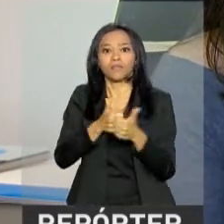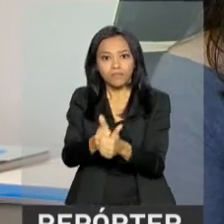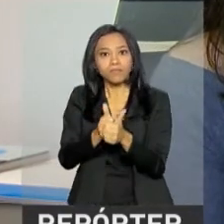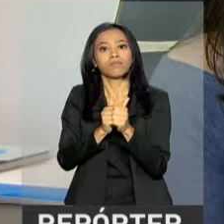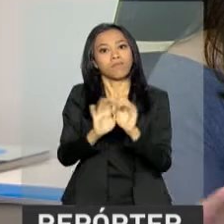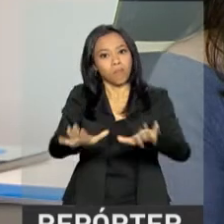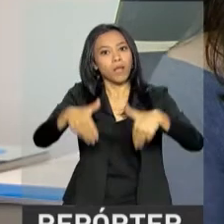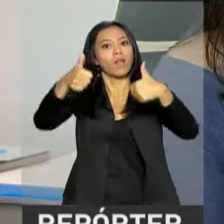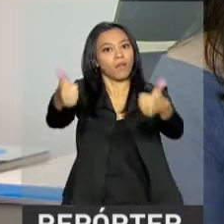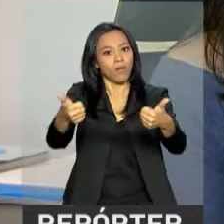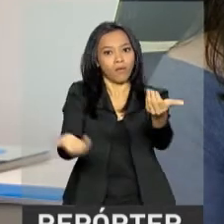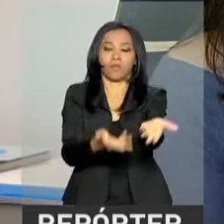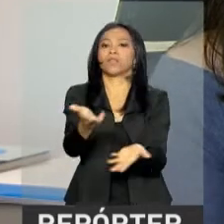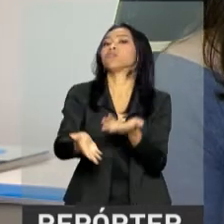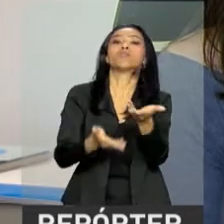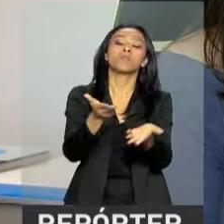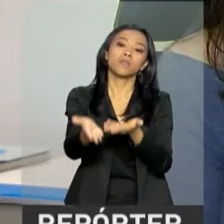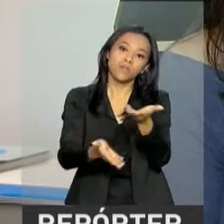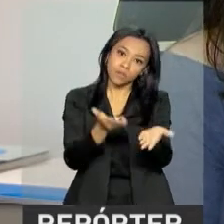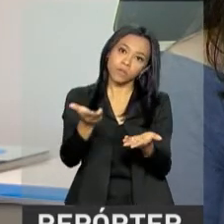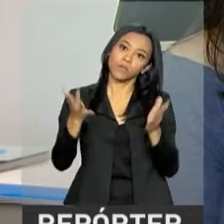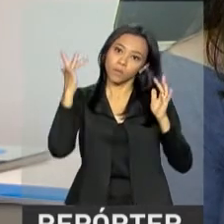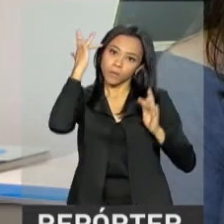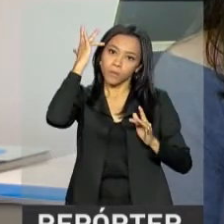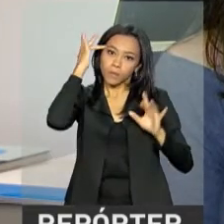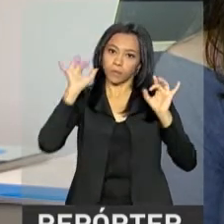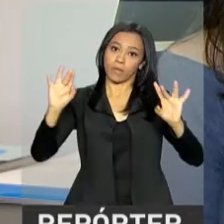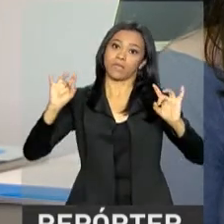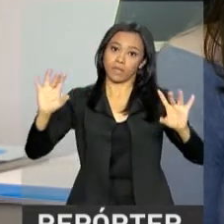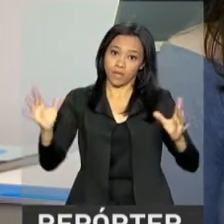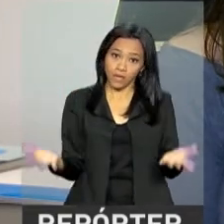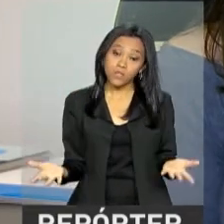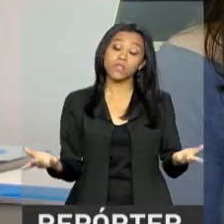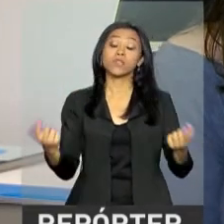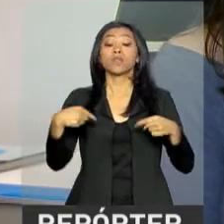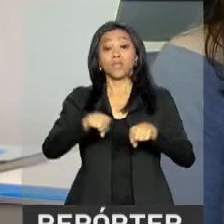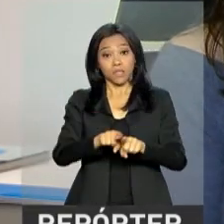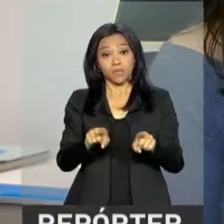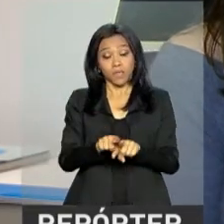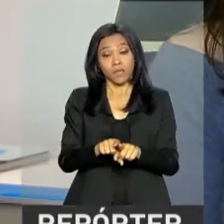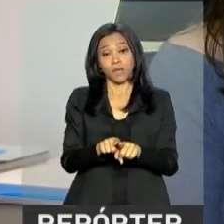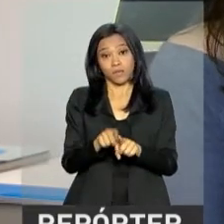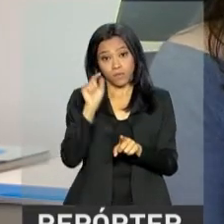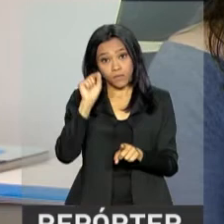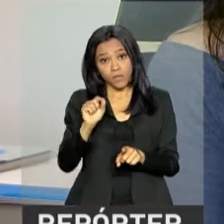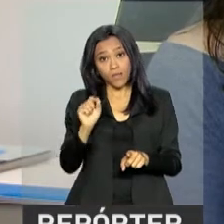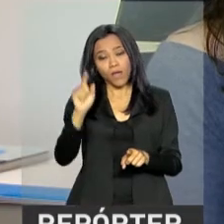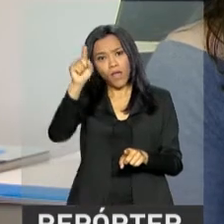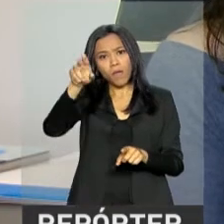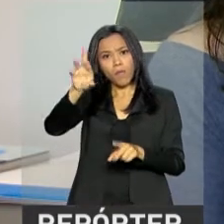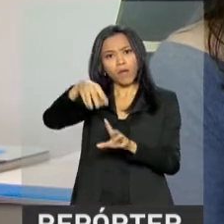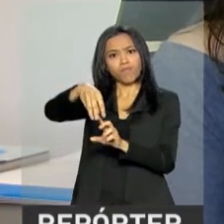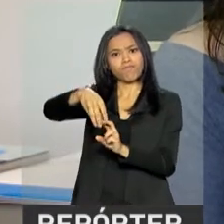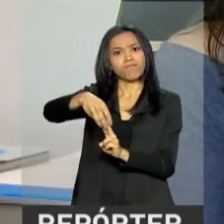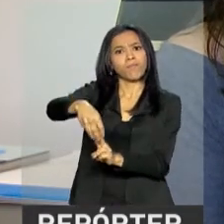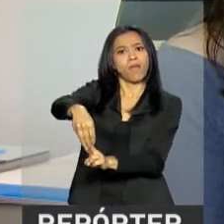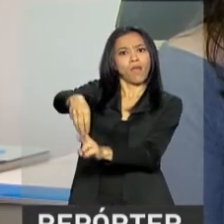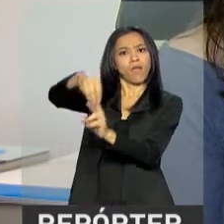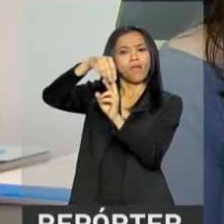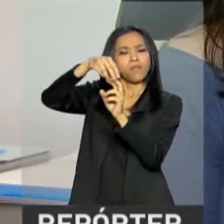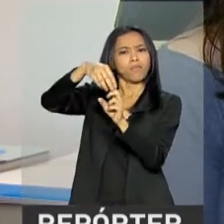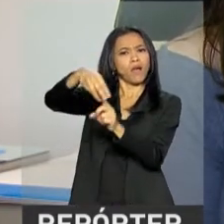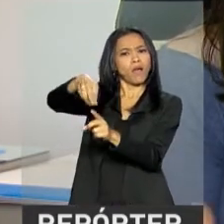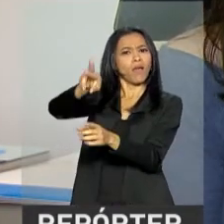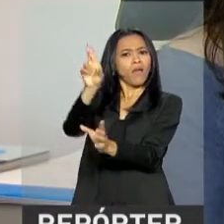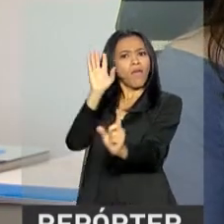para melhoria do atendimento em qualidade aos seus passageiros como também uma referência para o governo brasileiro